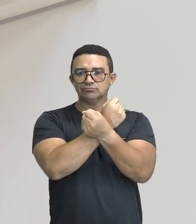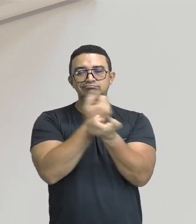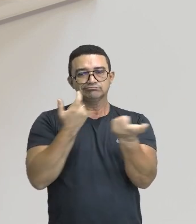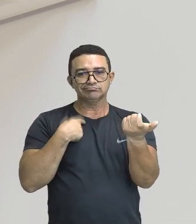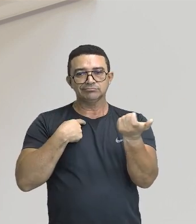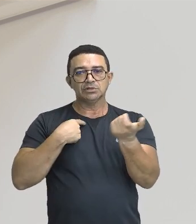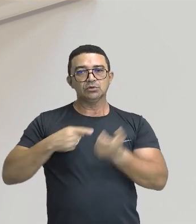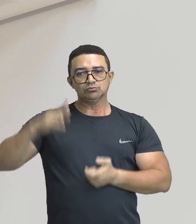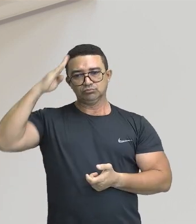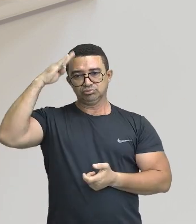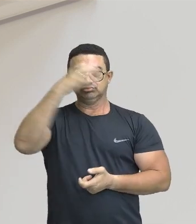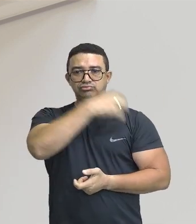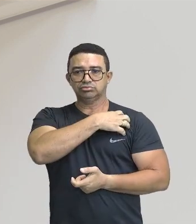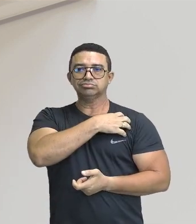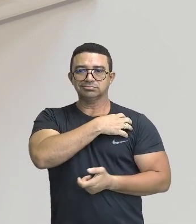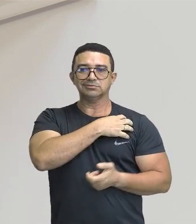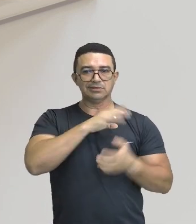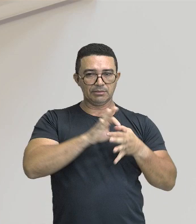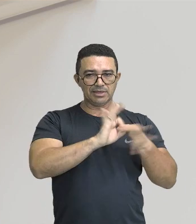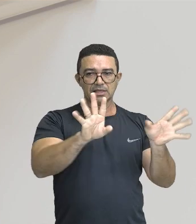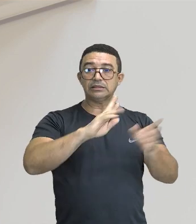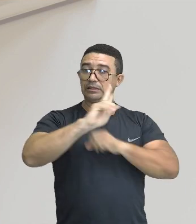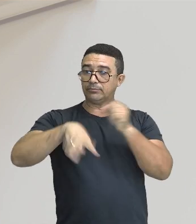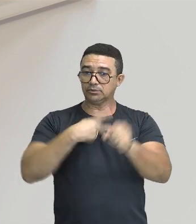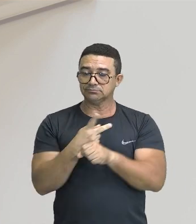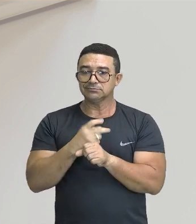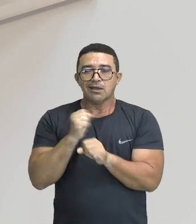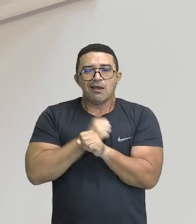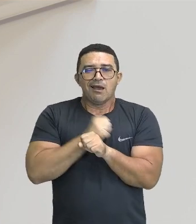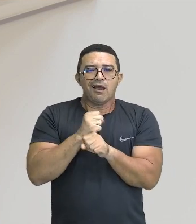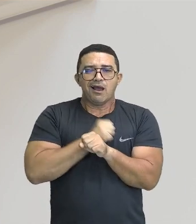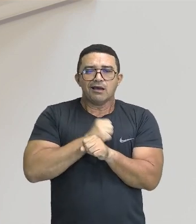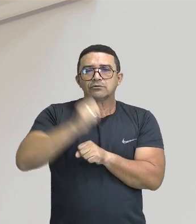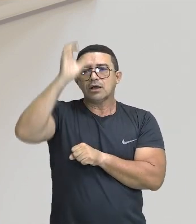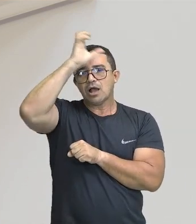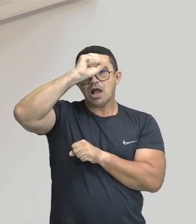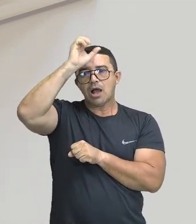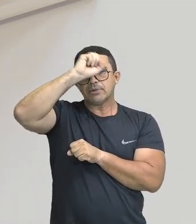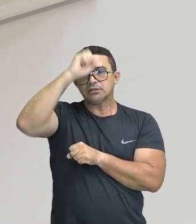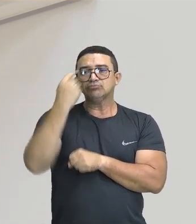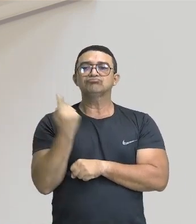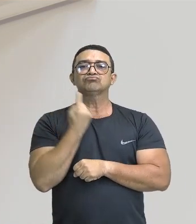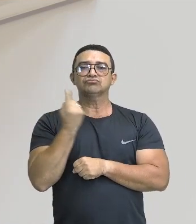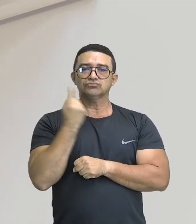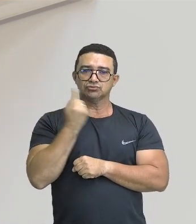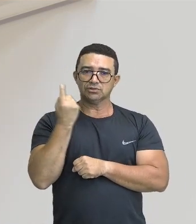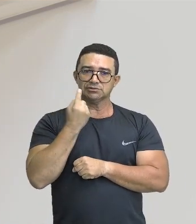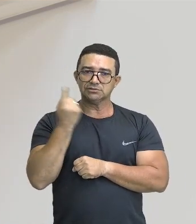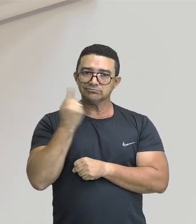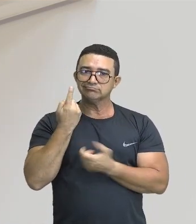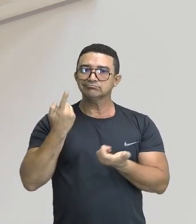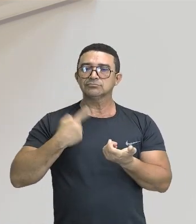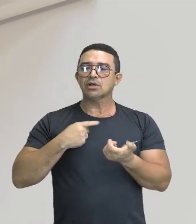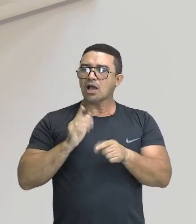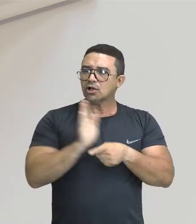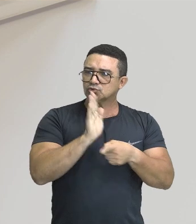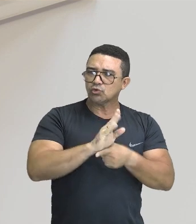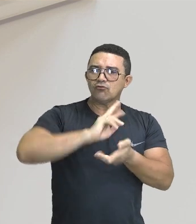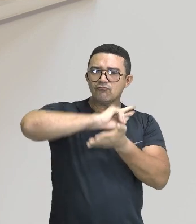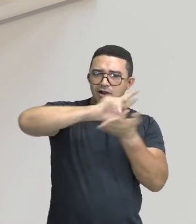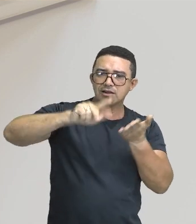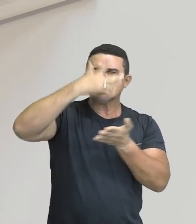em 1944. Durante esses anos, aprendeu francês sozinho. Ajudou vários